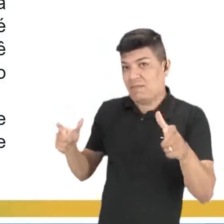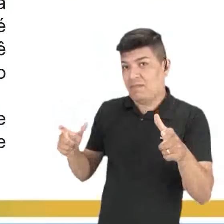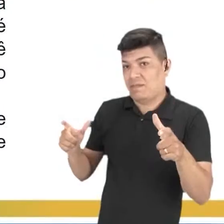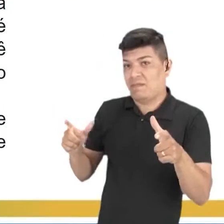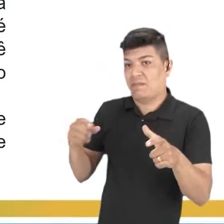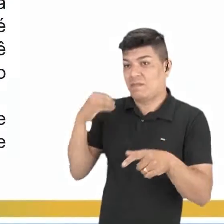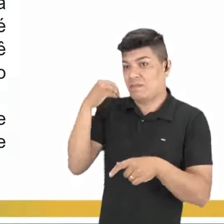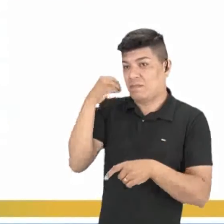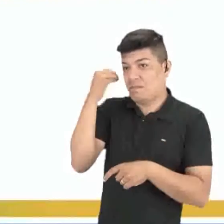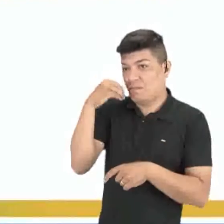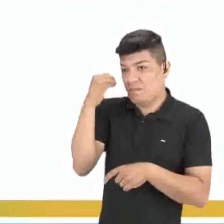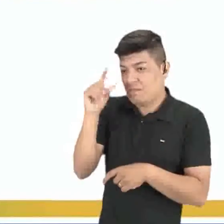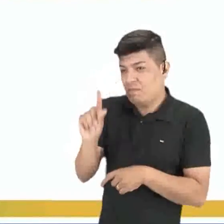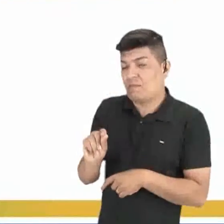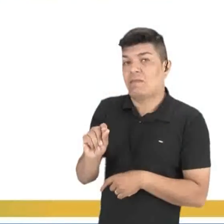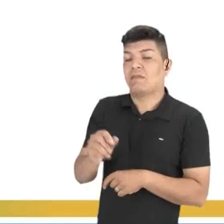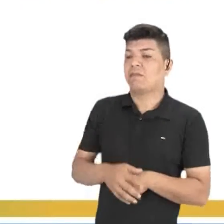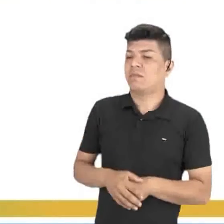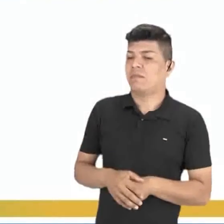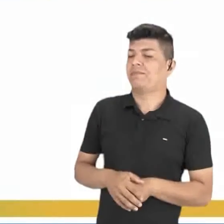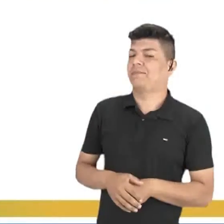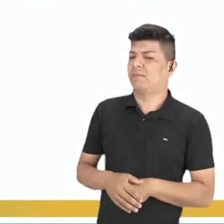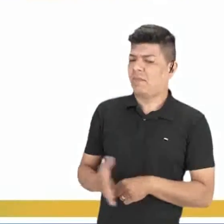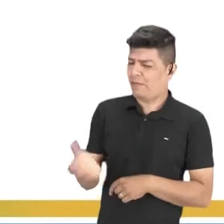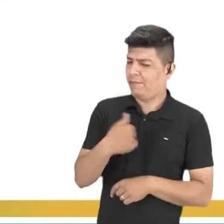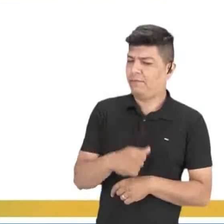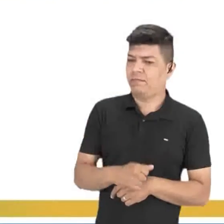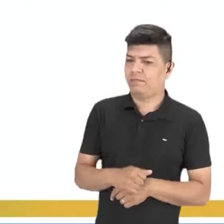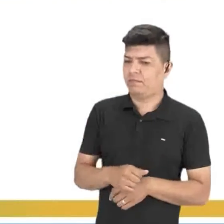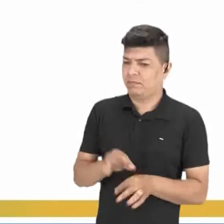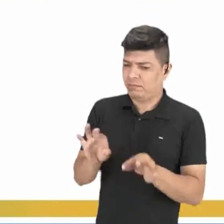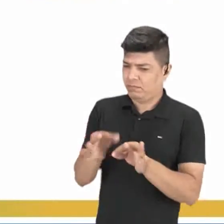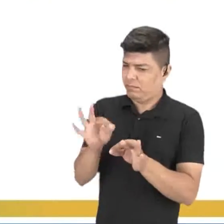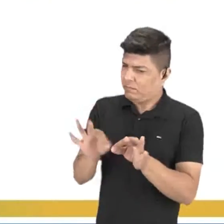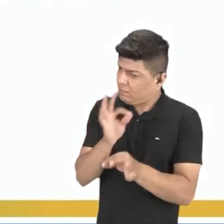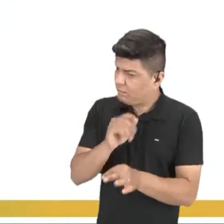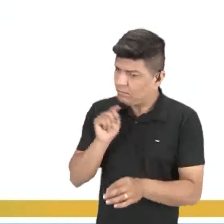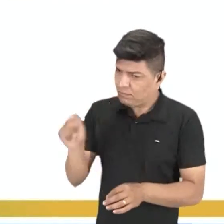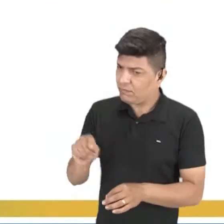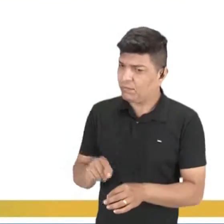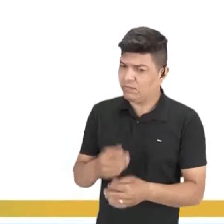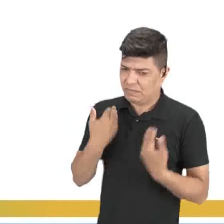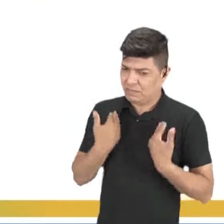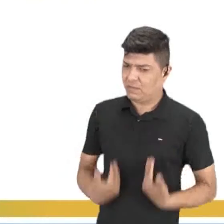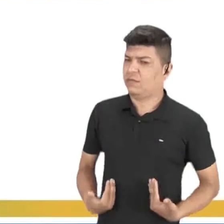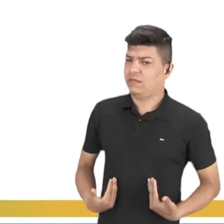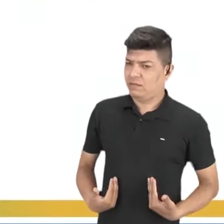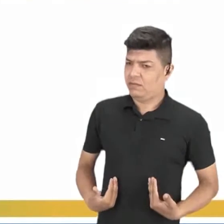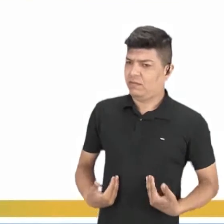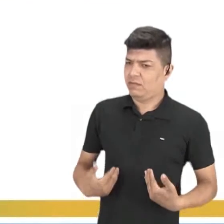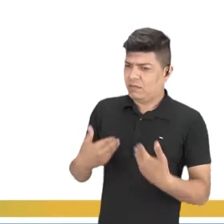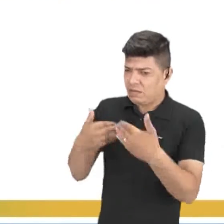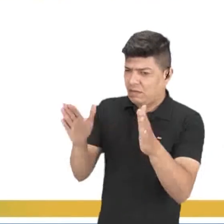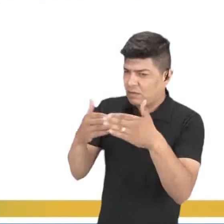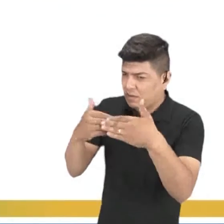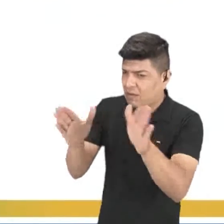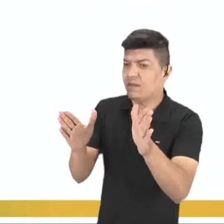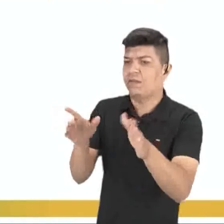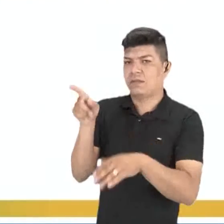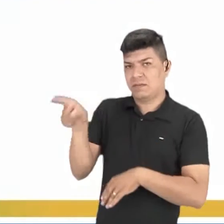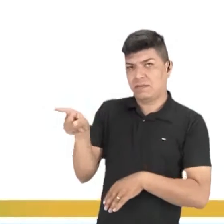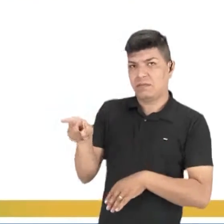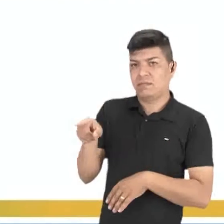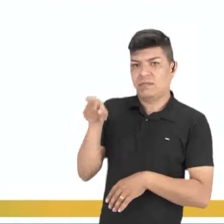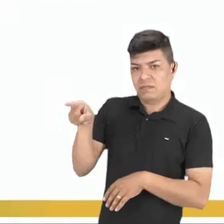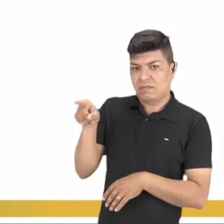experiência, murmurou a pobre agulha: anda, aprende, tola. Cansas-te em abrir caminho para ela